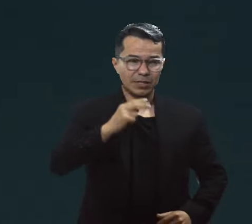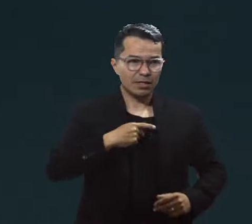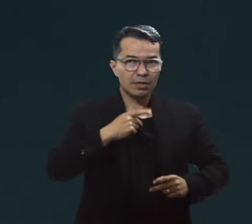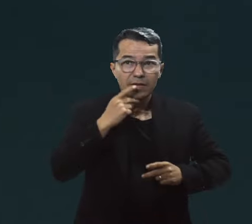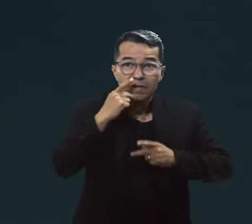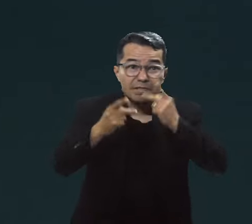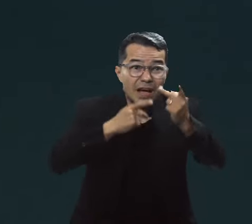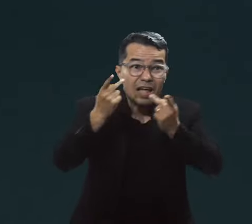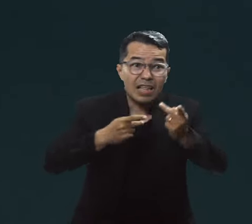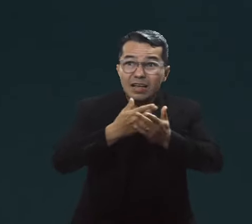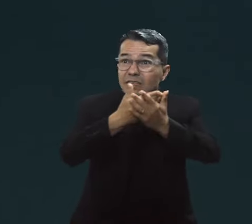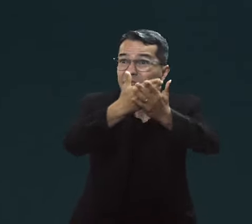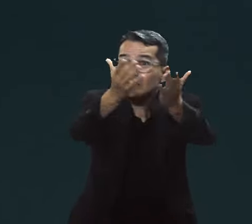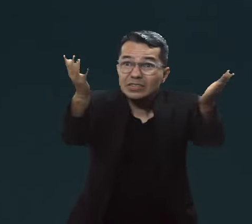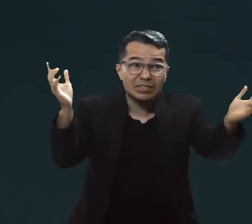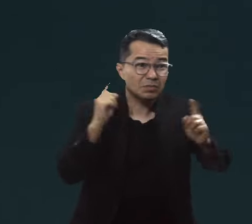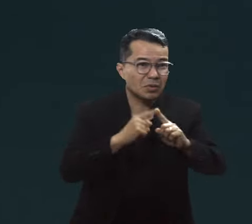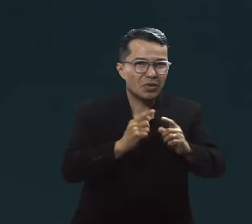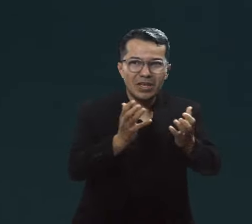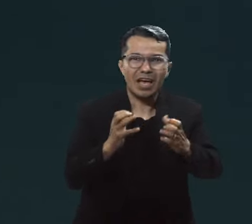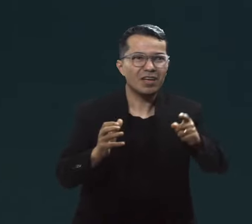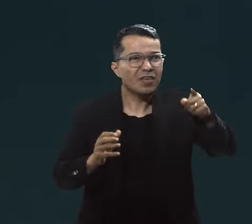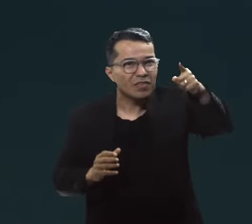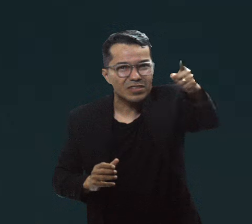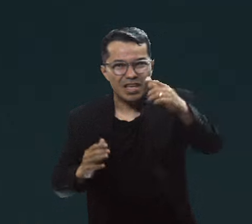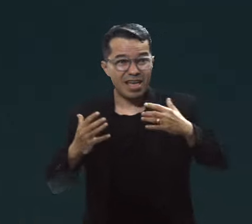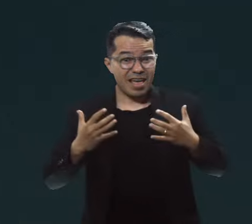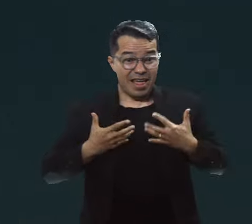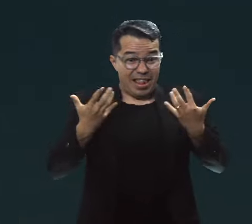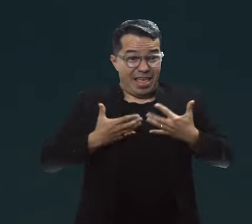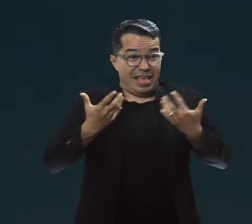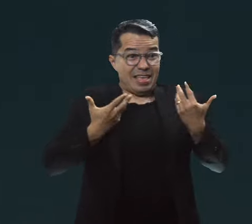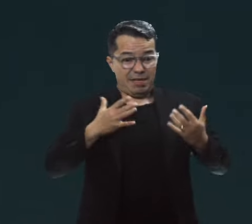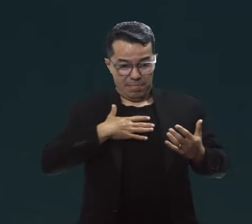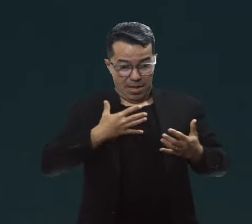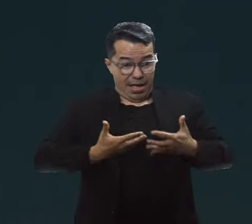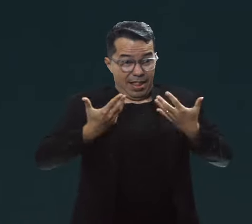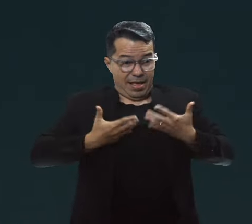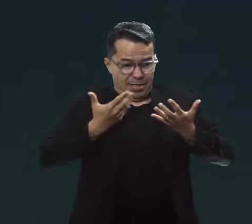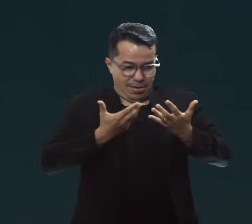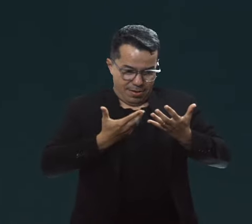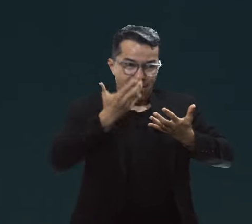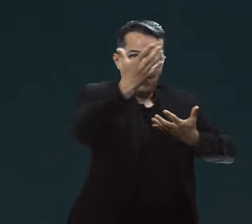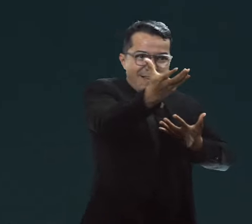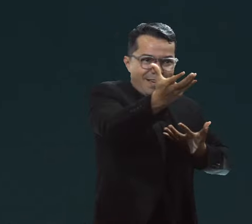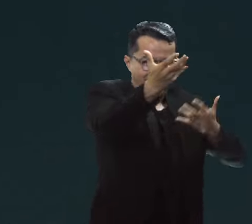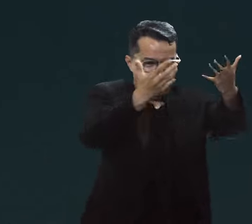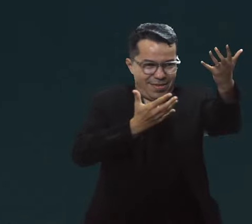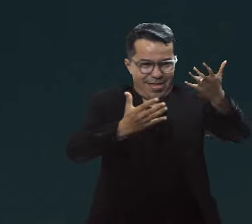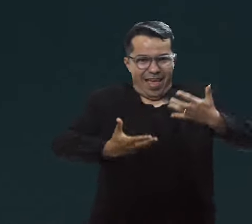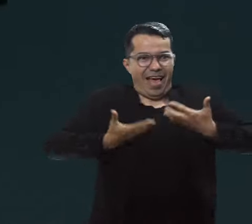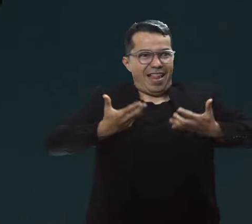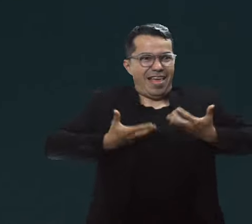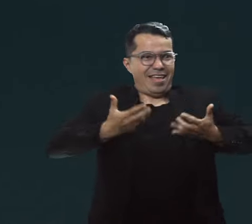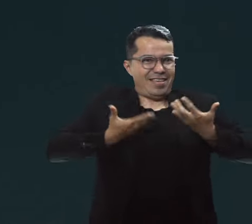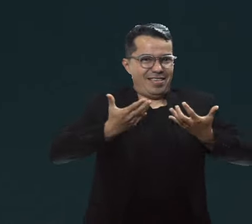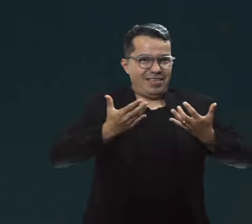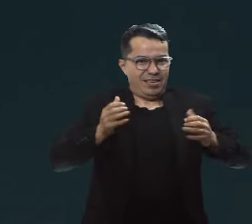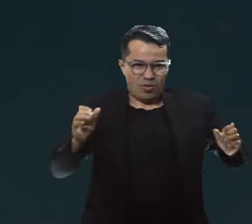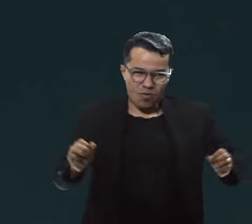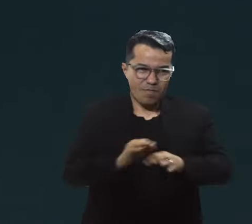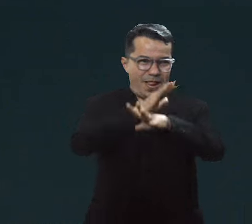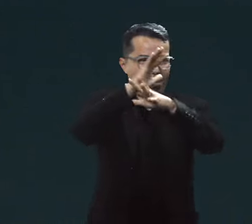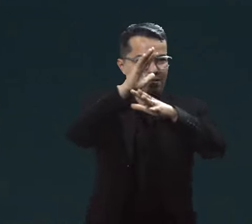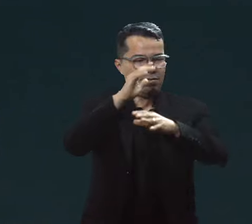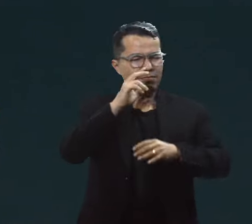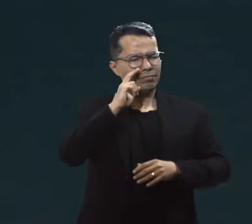para que a minha alegria esteja em vocês e a alegria de vocês seja completa. Olha o